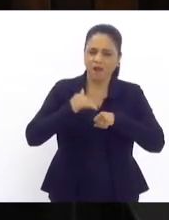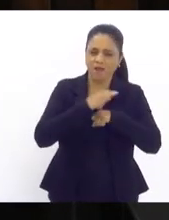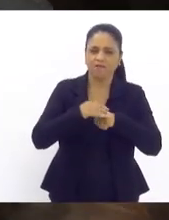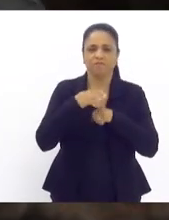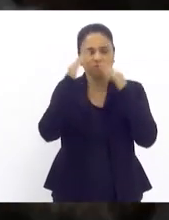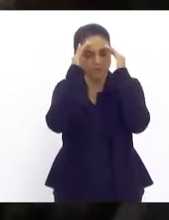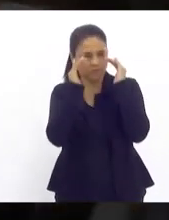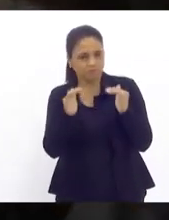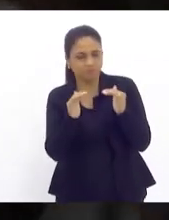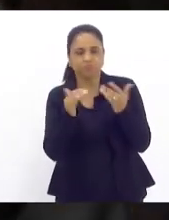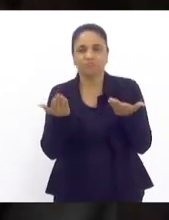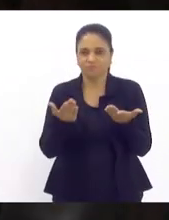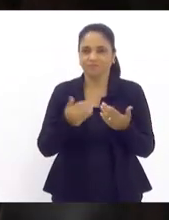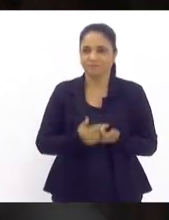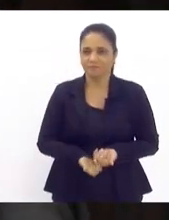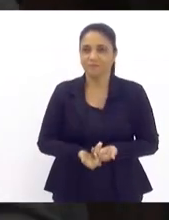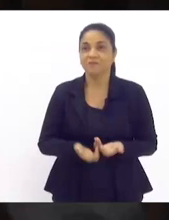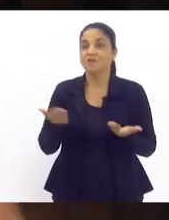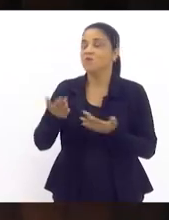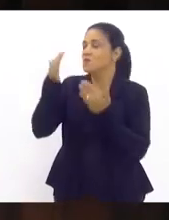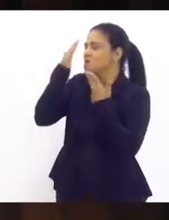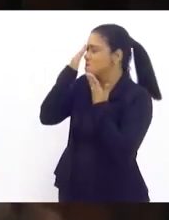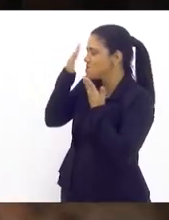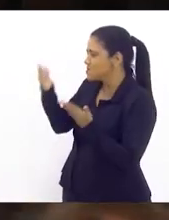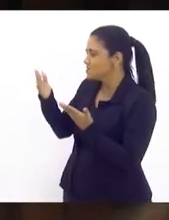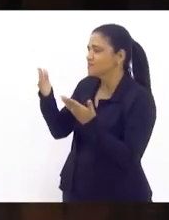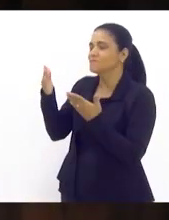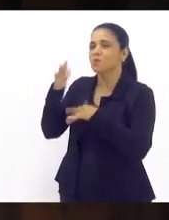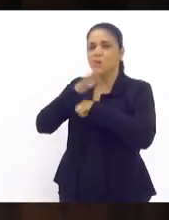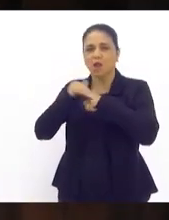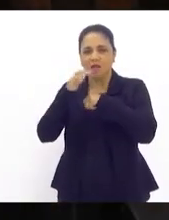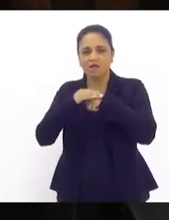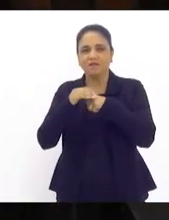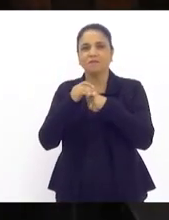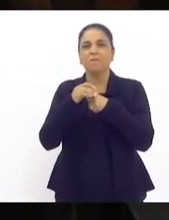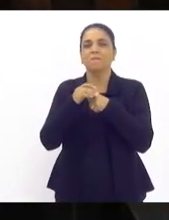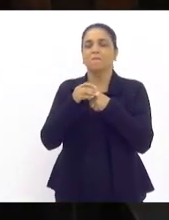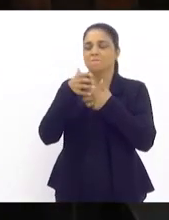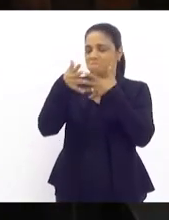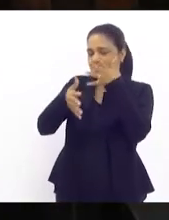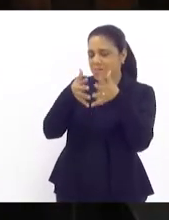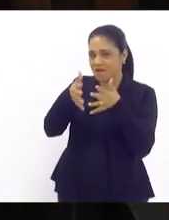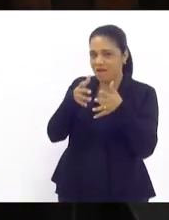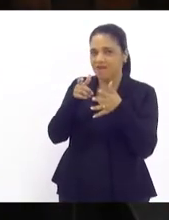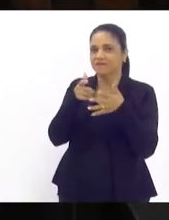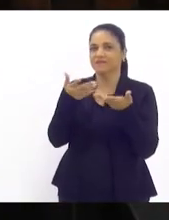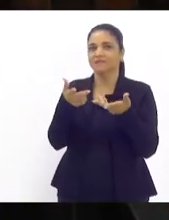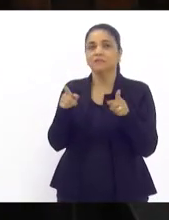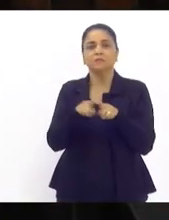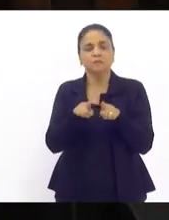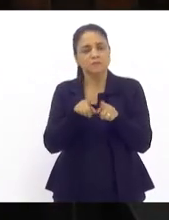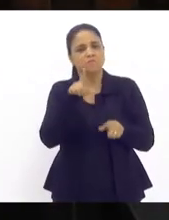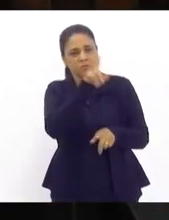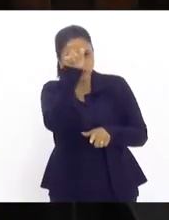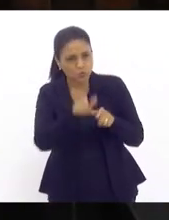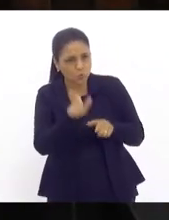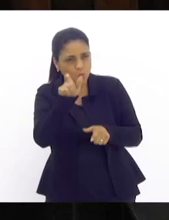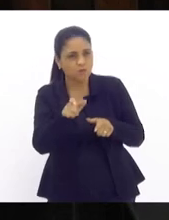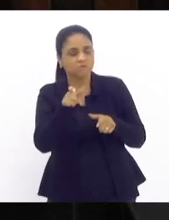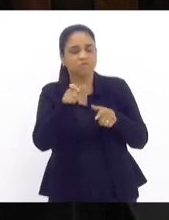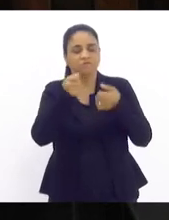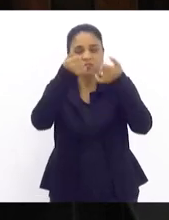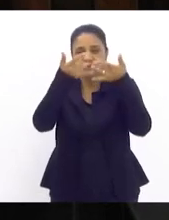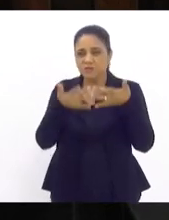obrigado. Eu queria agradecer ao deputado Rodrigo Amorim pelo carinho e pelas palavras. E na próxima antecipo, teve muita gente que veio falar sobre educação. Ao longo